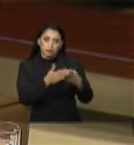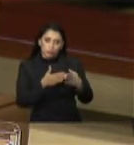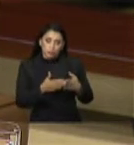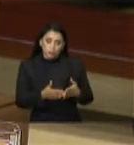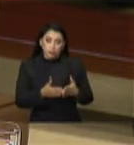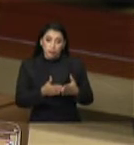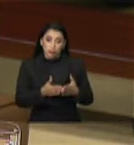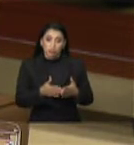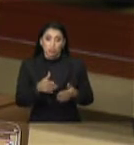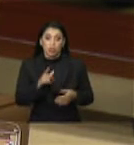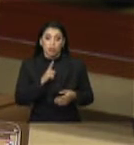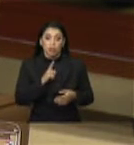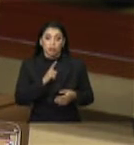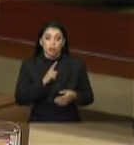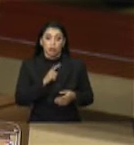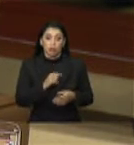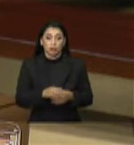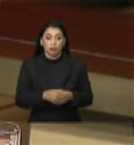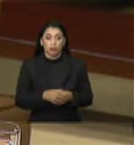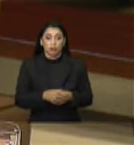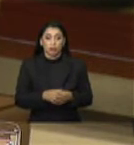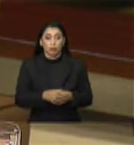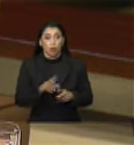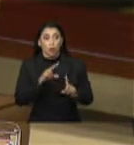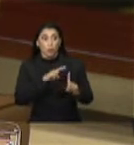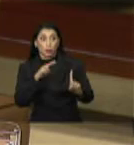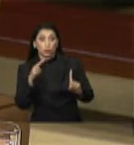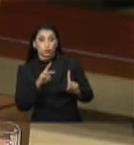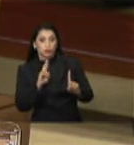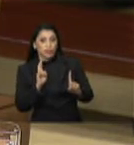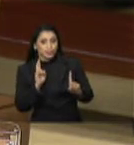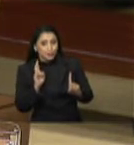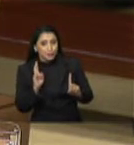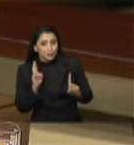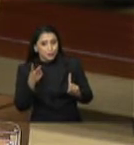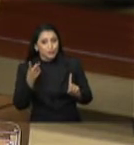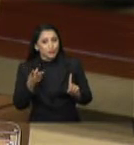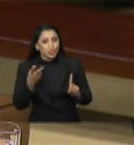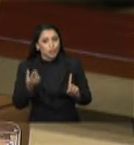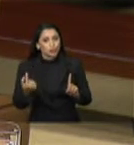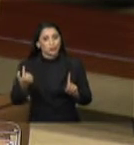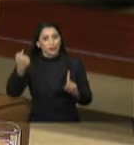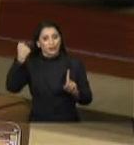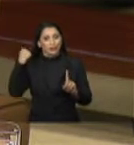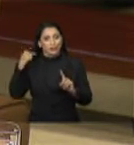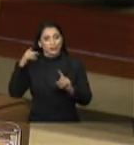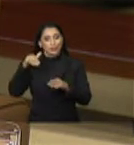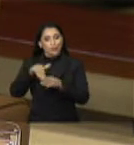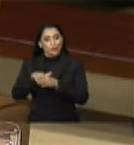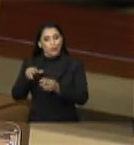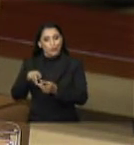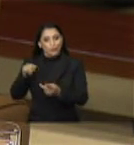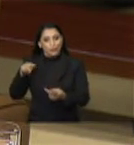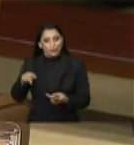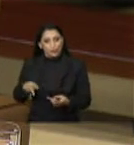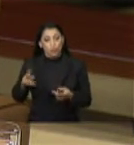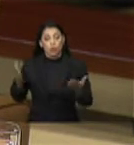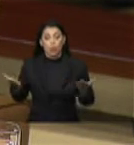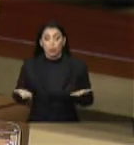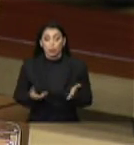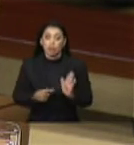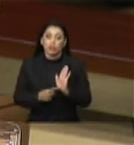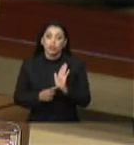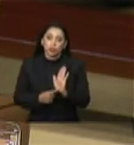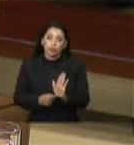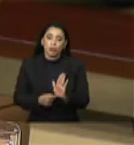por ter trazido um ponto de vista distinto daquele que houvera inicialmente lançado o que mostra